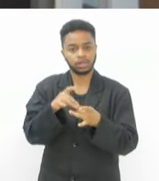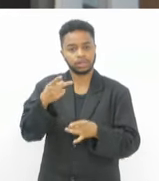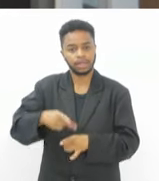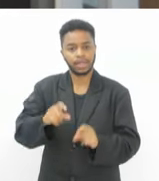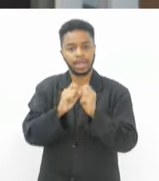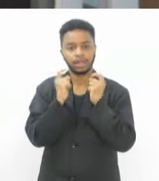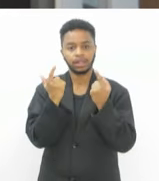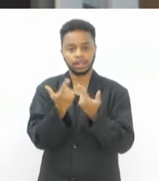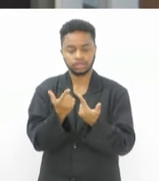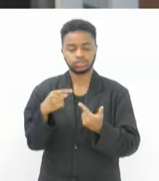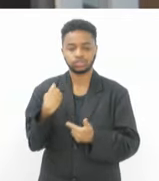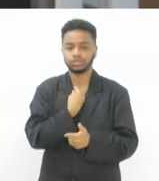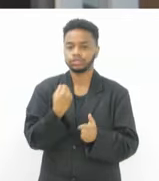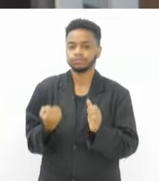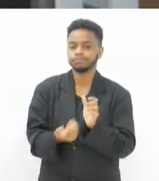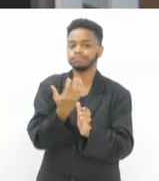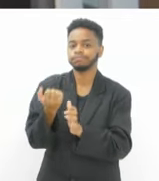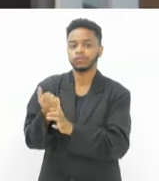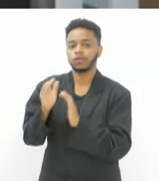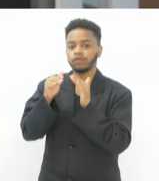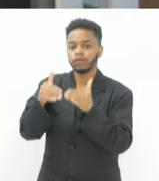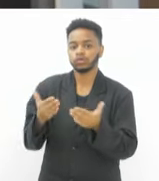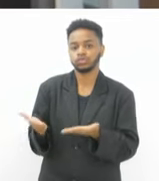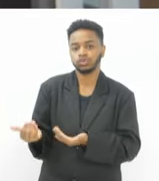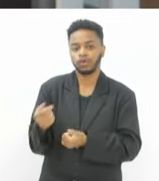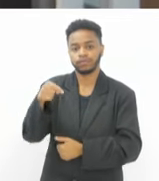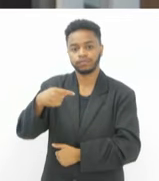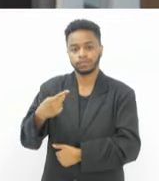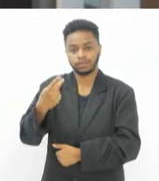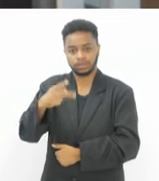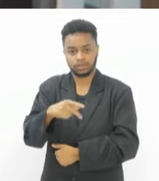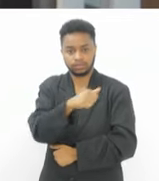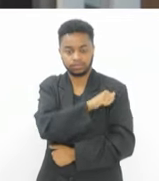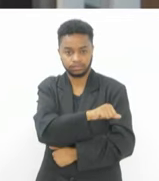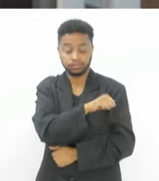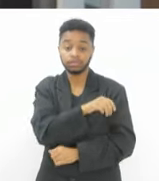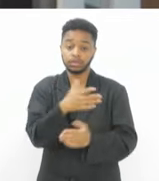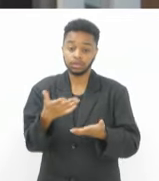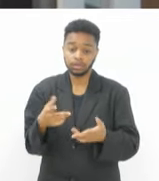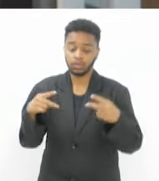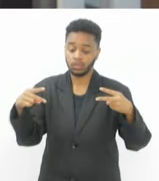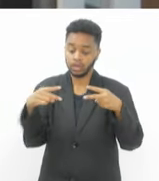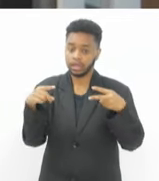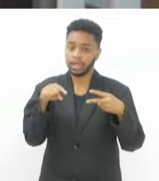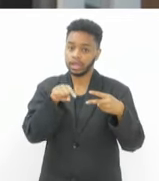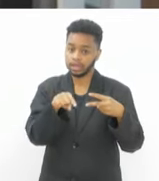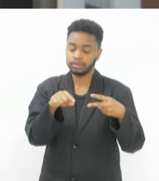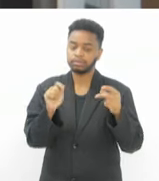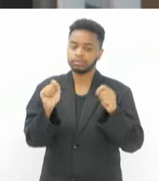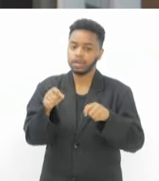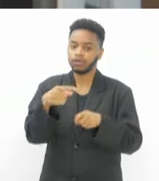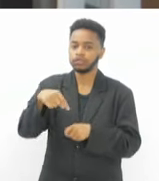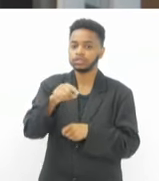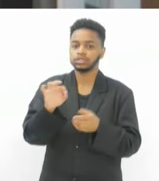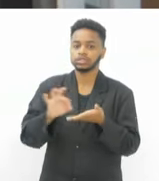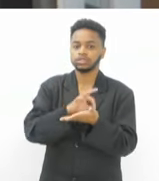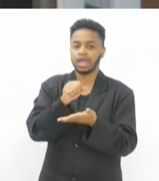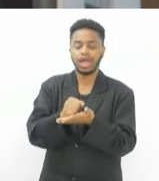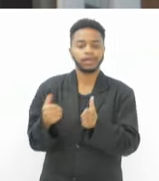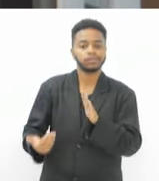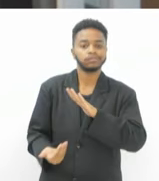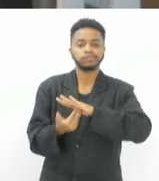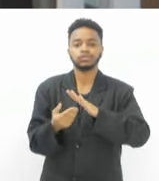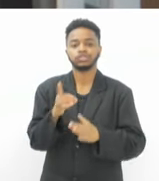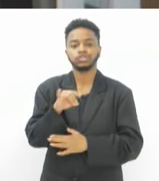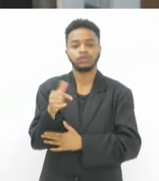ela proporciona para a juventude fluminense. Então fica aí no nosso link para que você possa se inscrever. Até dia 22